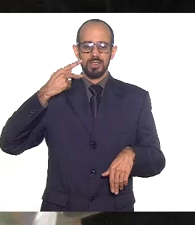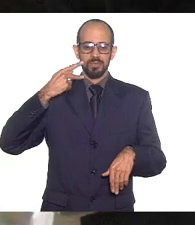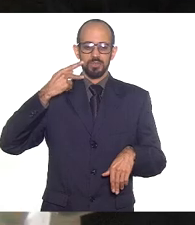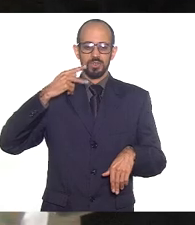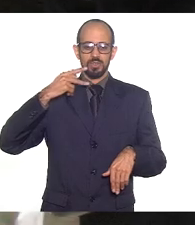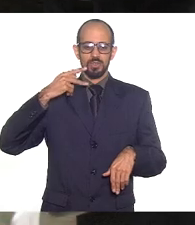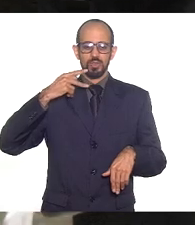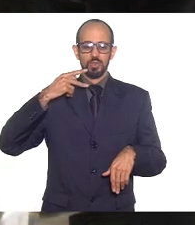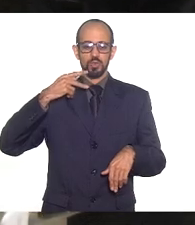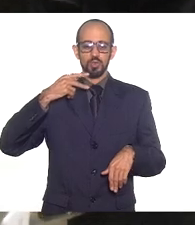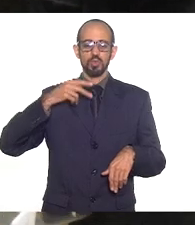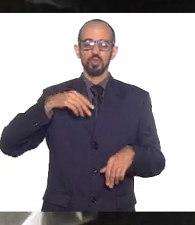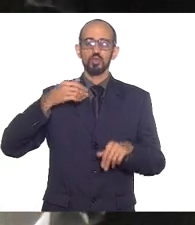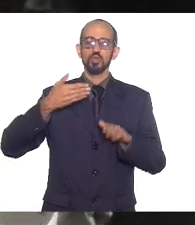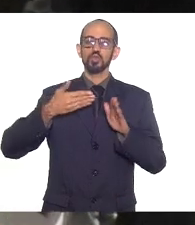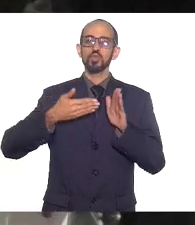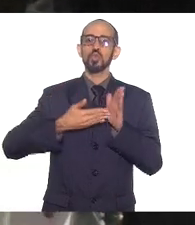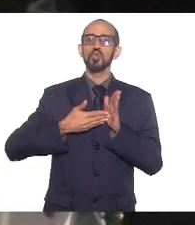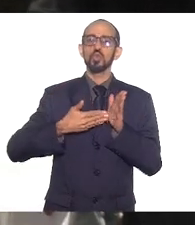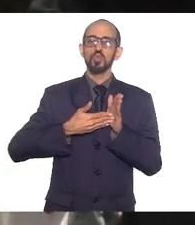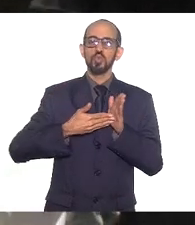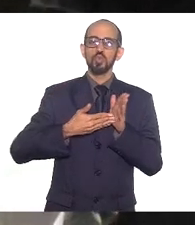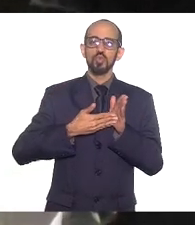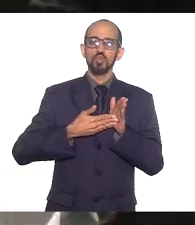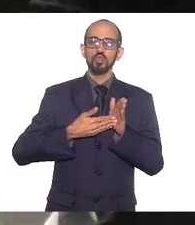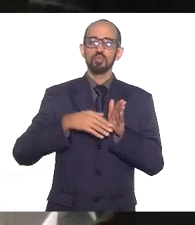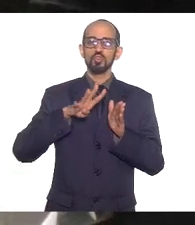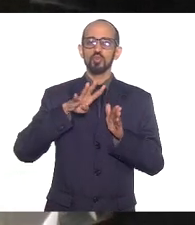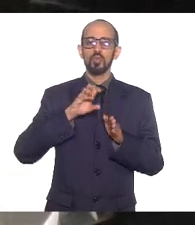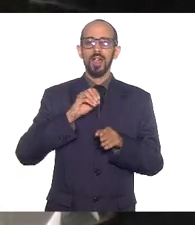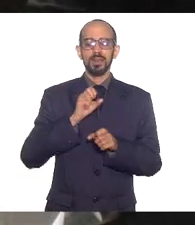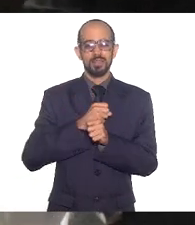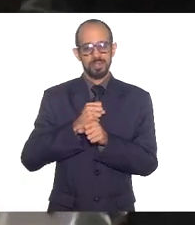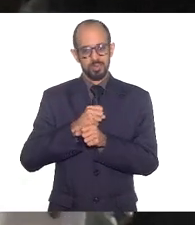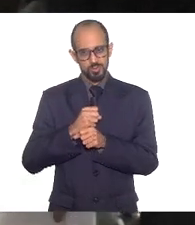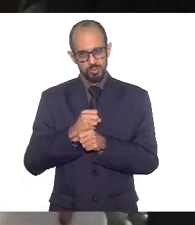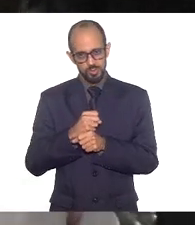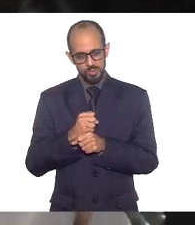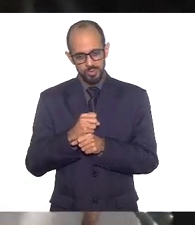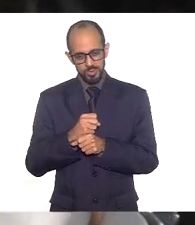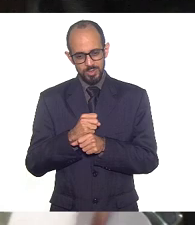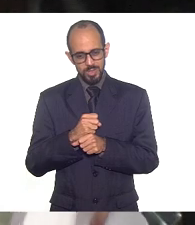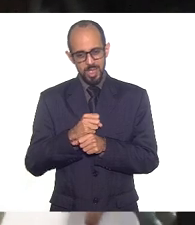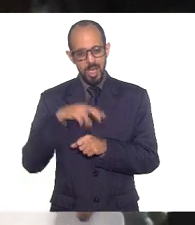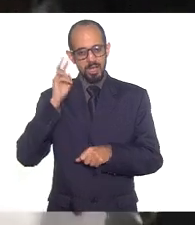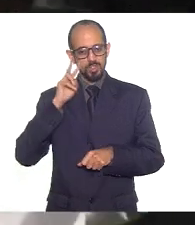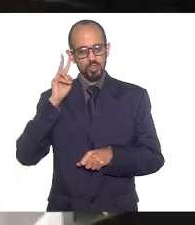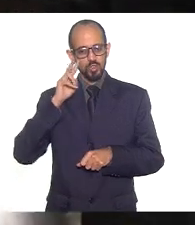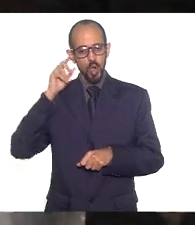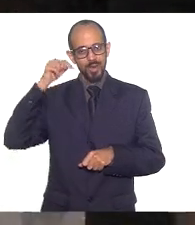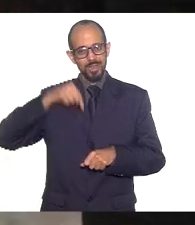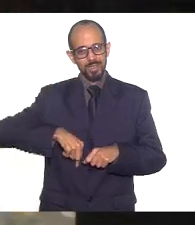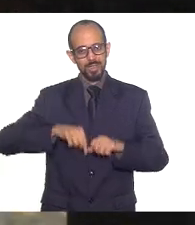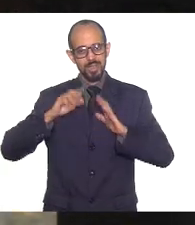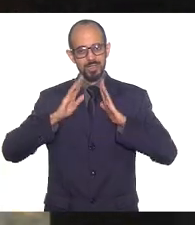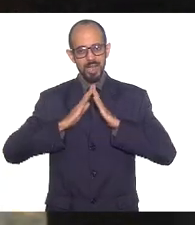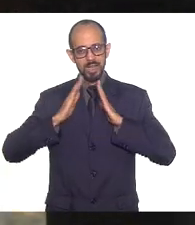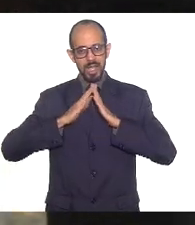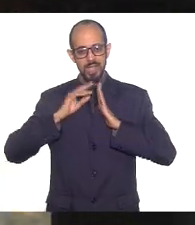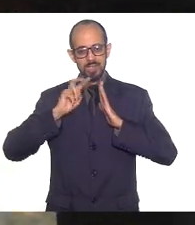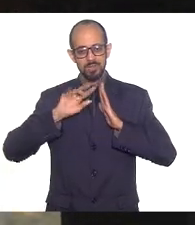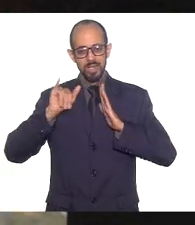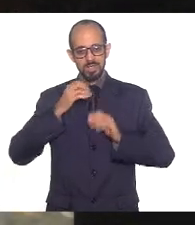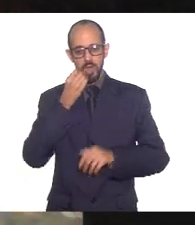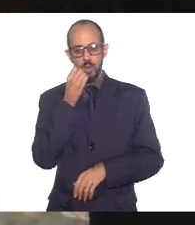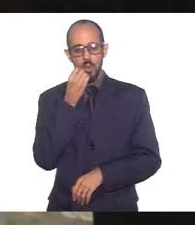nos últimos Sem dúvida nenhuma dos últimos 40 anos a história dessa casa vai ser contada